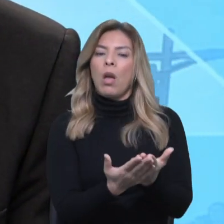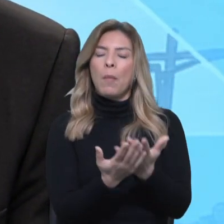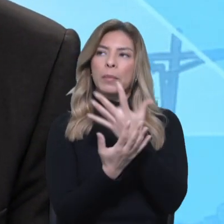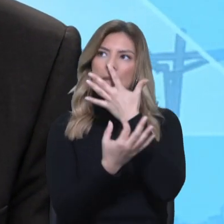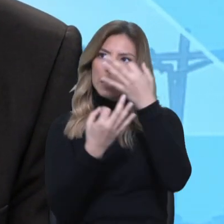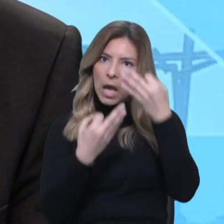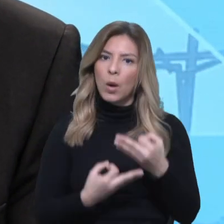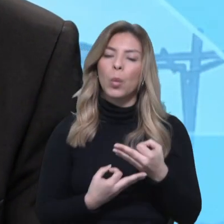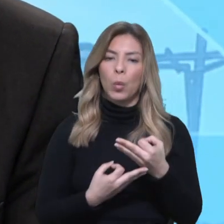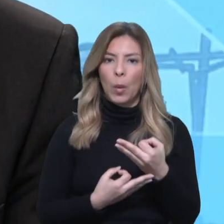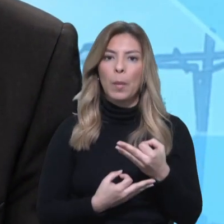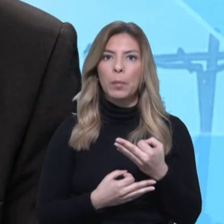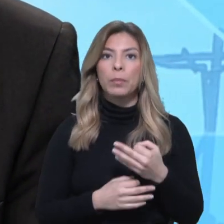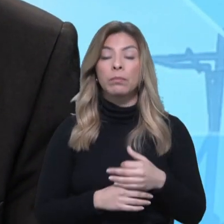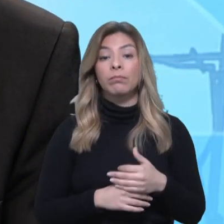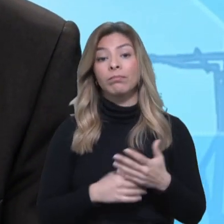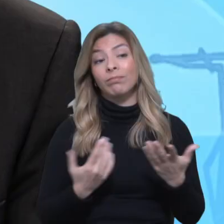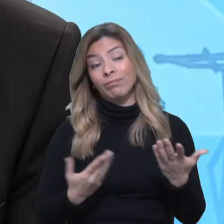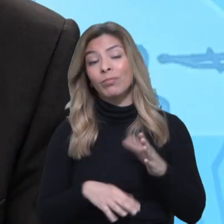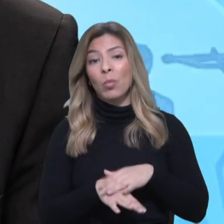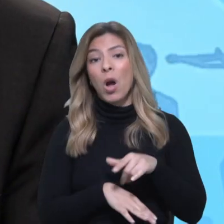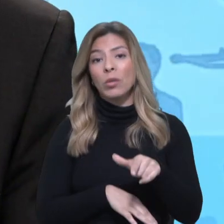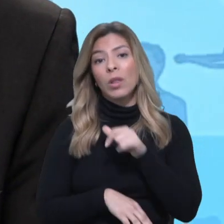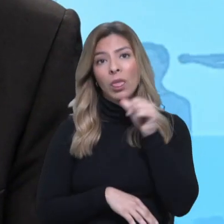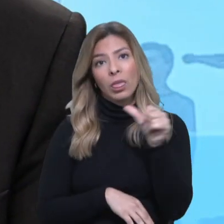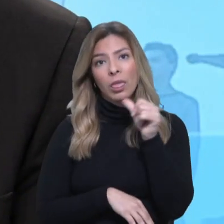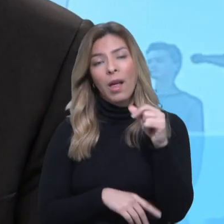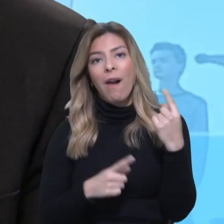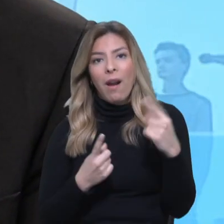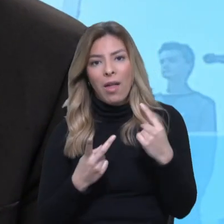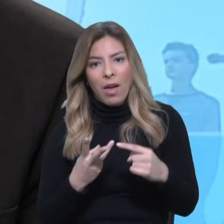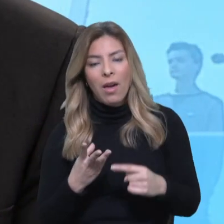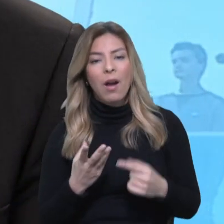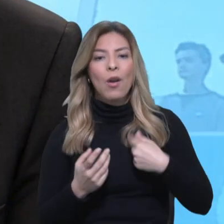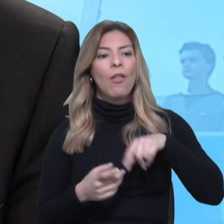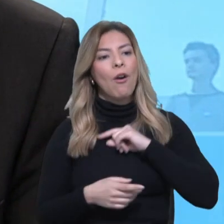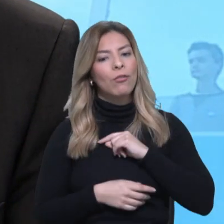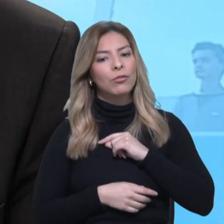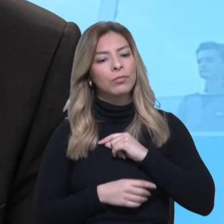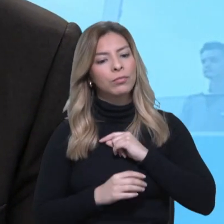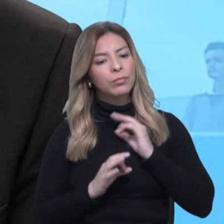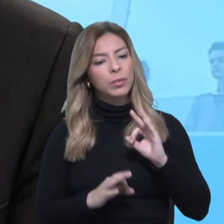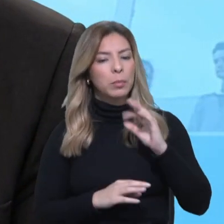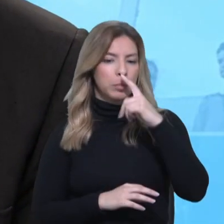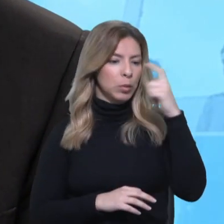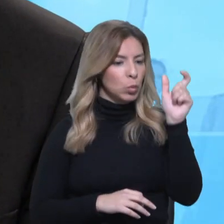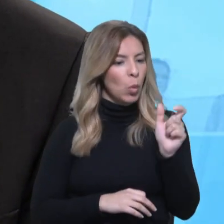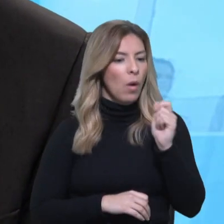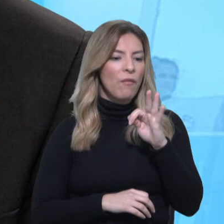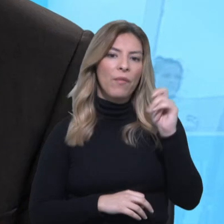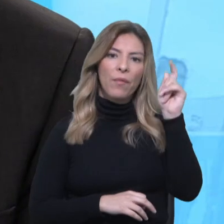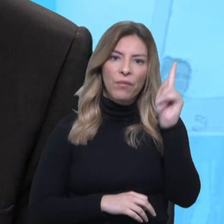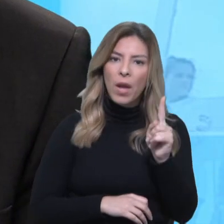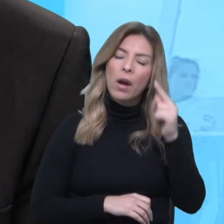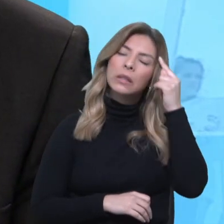certeza. Por isso é que existe, por isso é que nos consideramos pessoas de fé, mesmo que seja uma